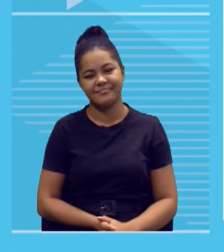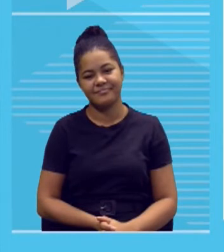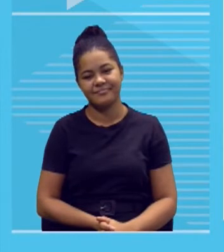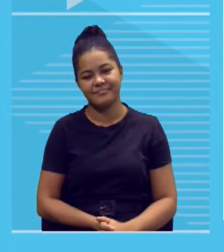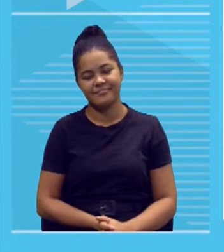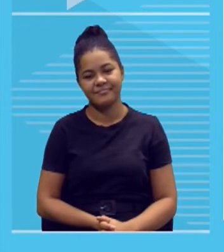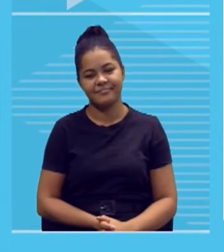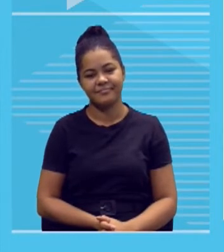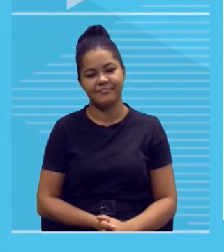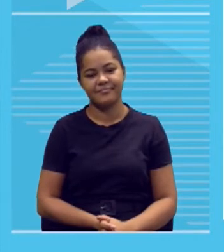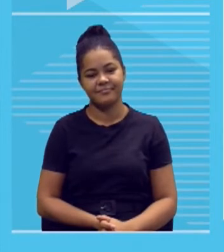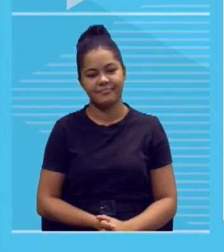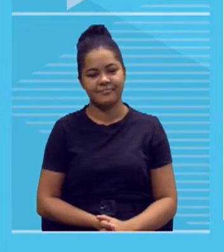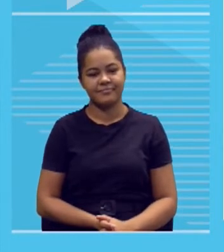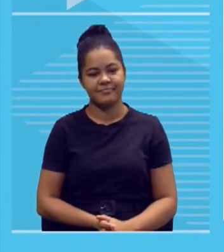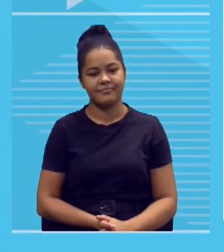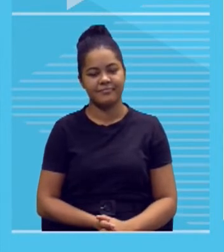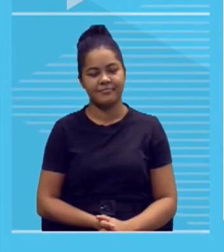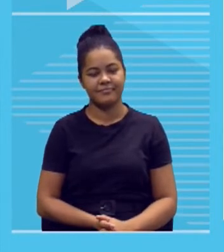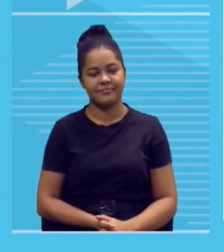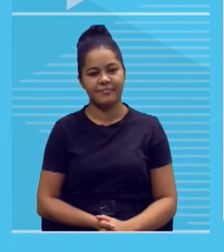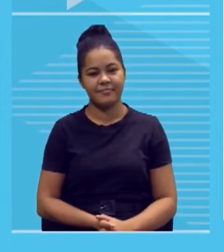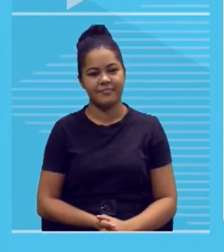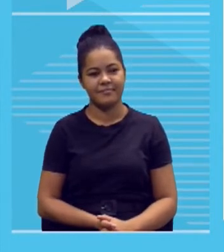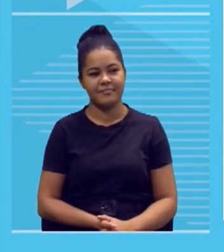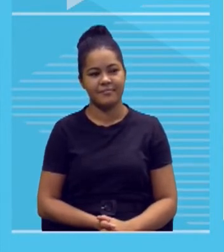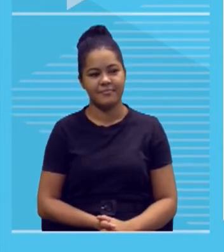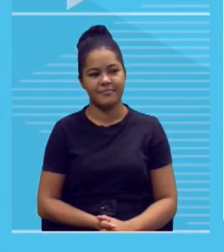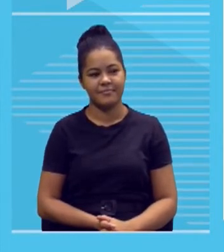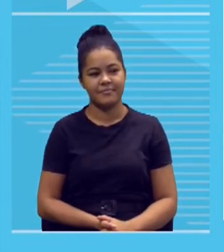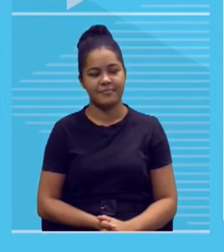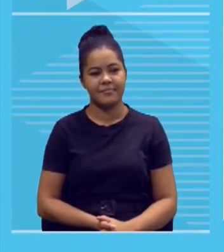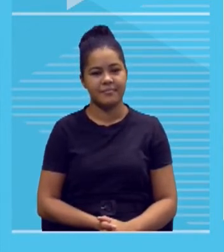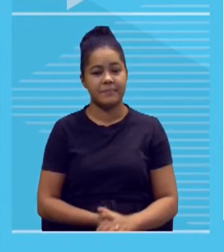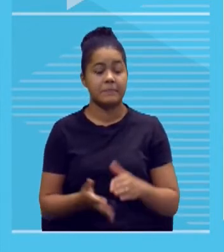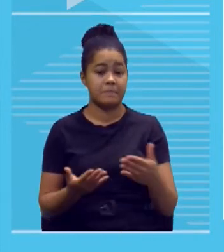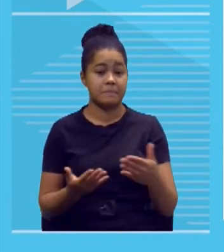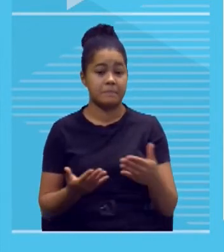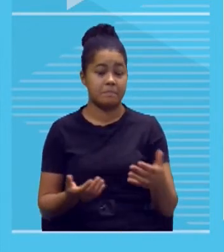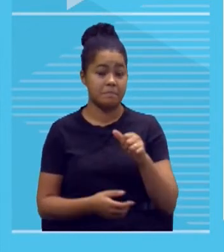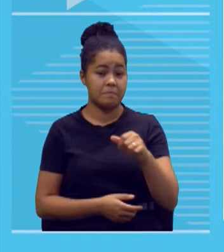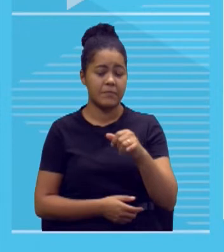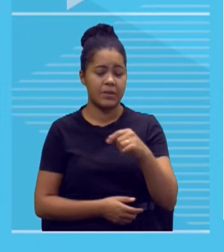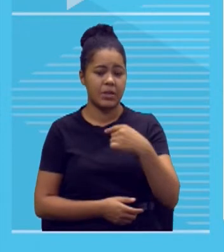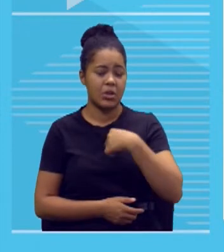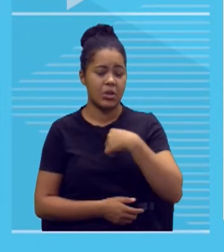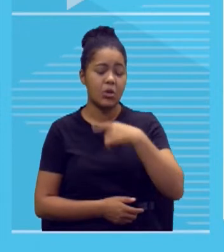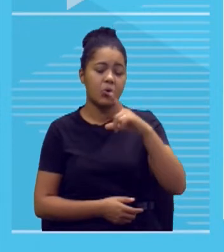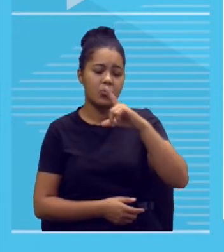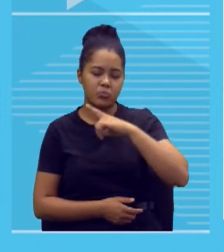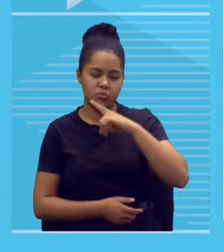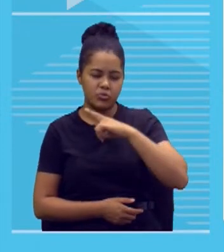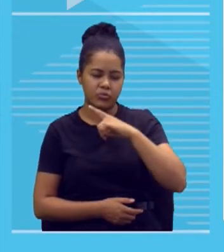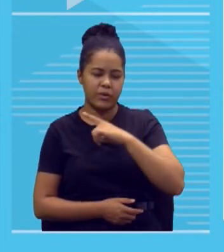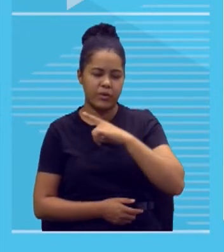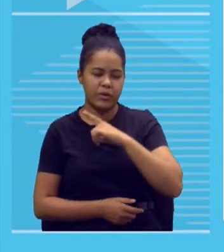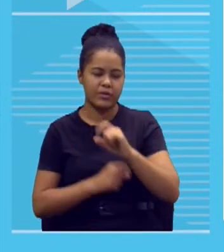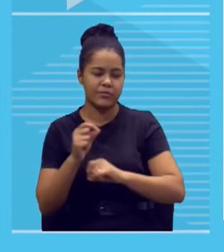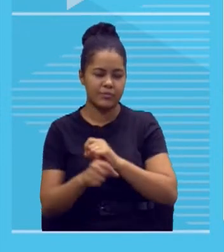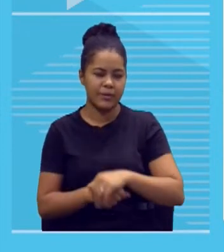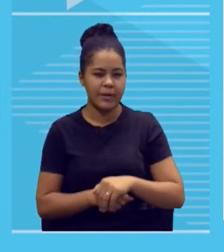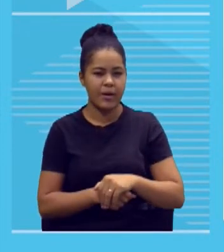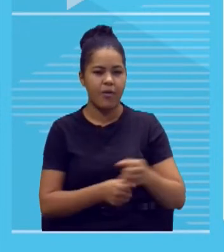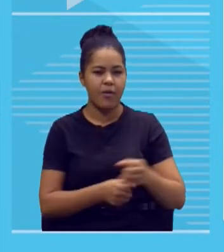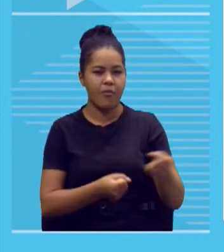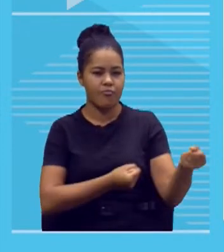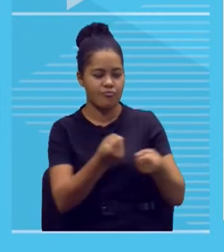o seu tio se eu soubesse do WhatsApp se eu tivesse aquele aquela ele carro de Lauren lá do debetti de